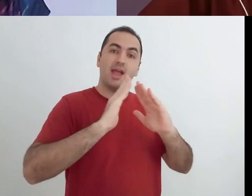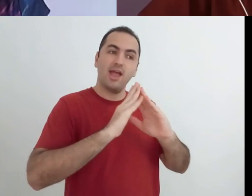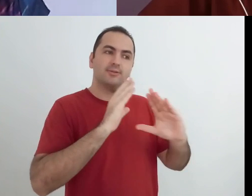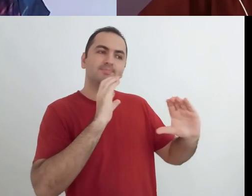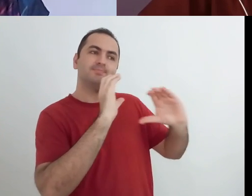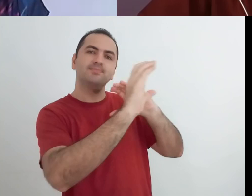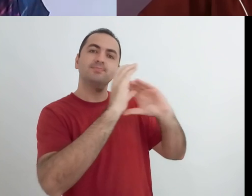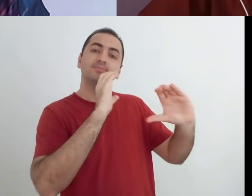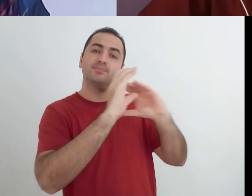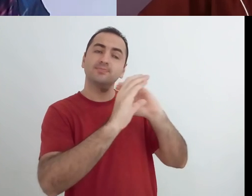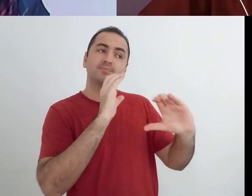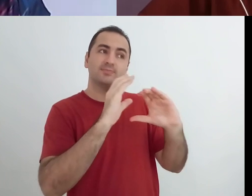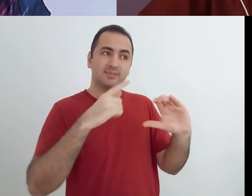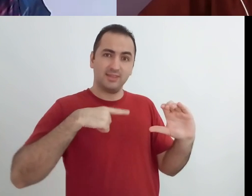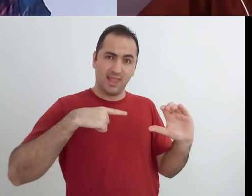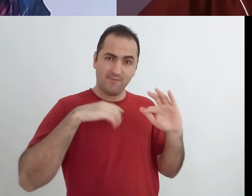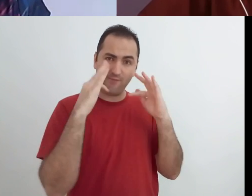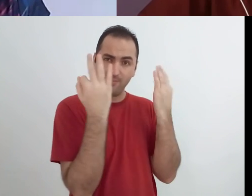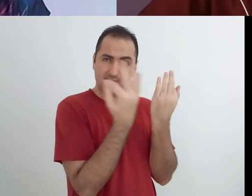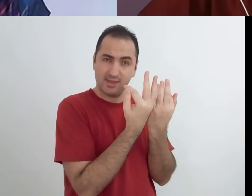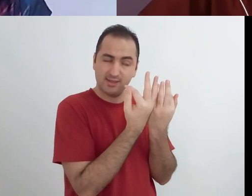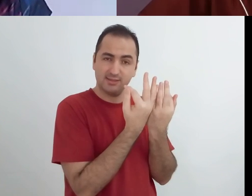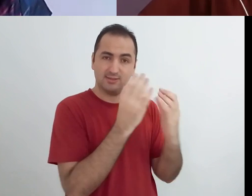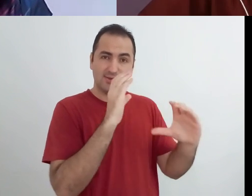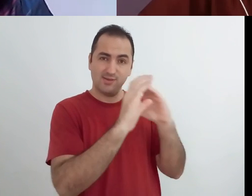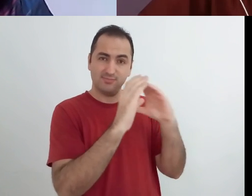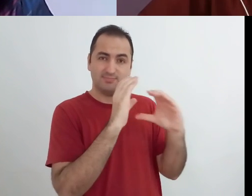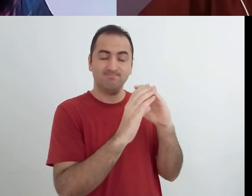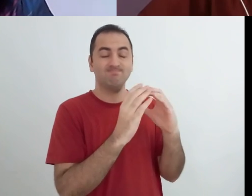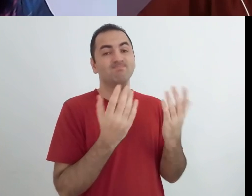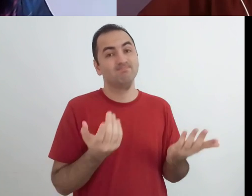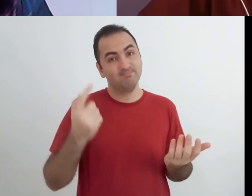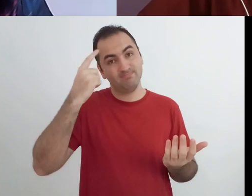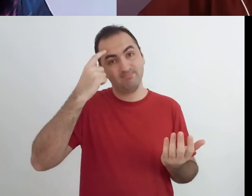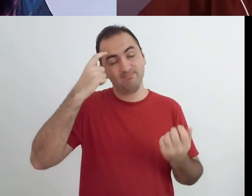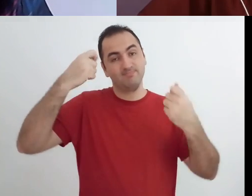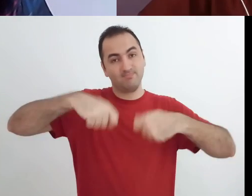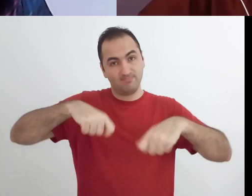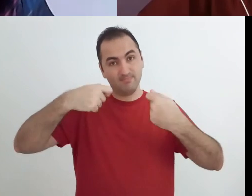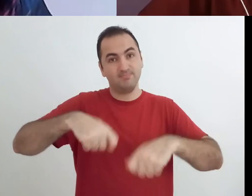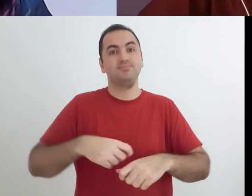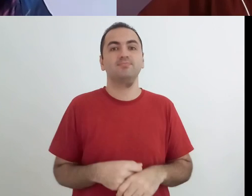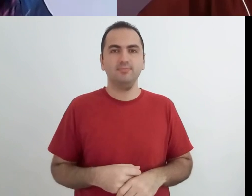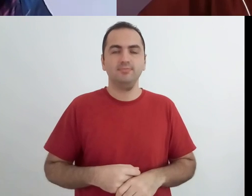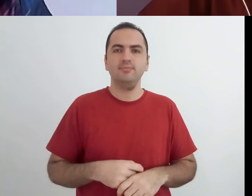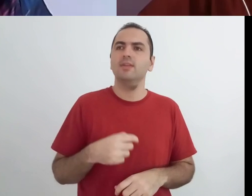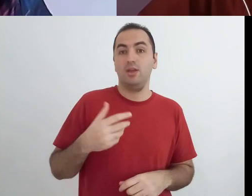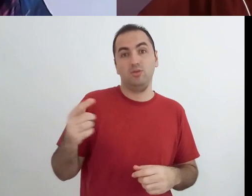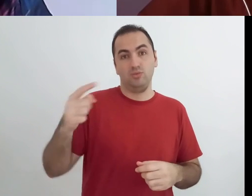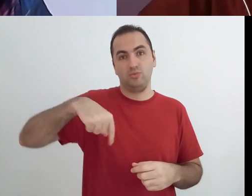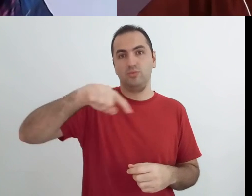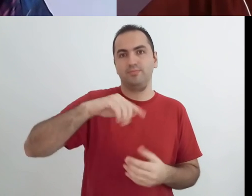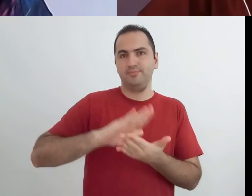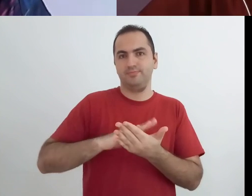poder se comunicar com a família? Então, são muitas coisas que têm que ser pensadas, né? A gente observa muito na